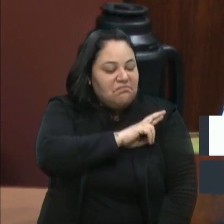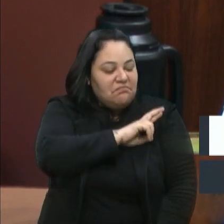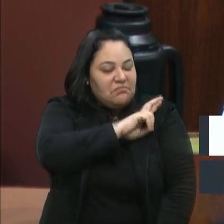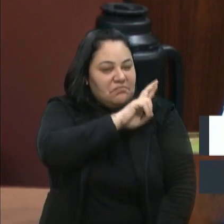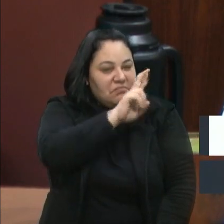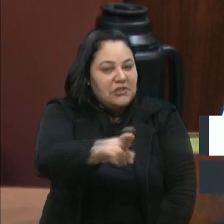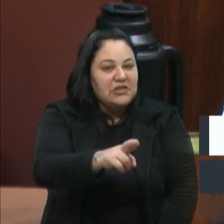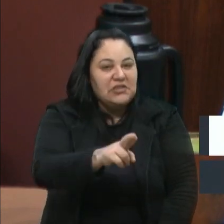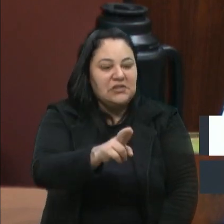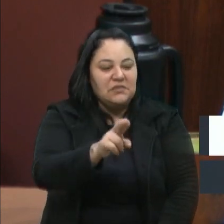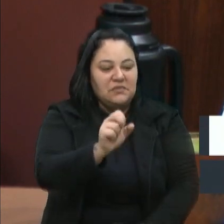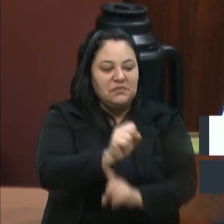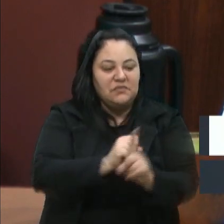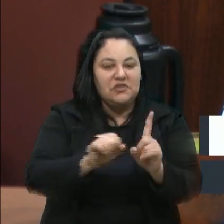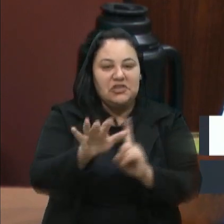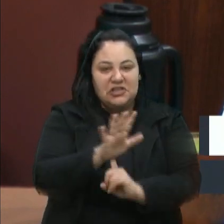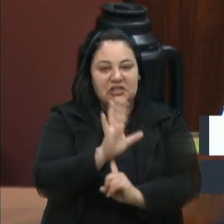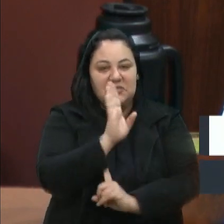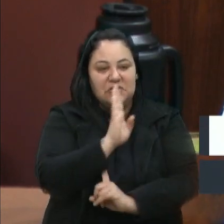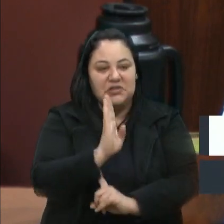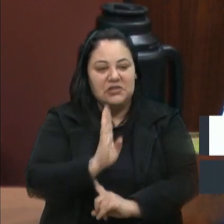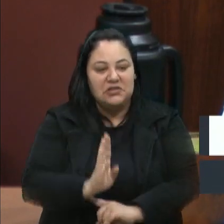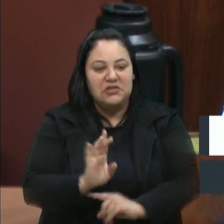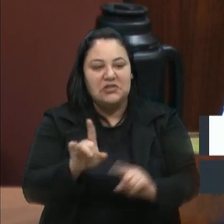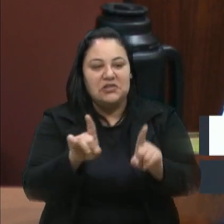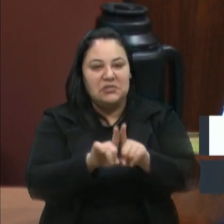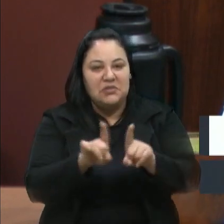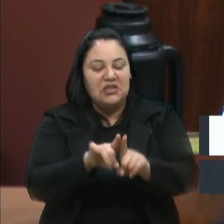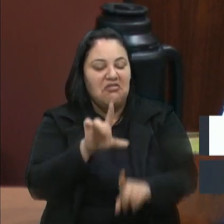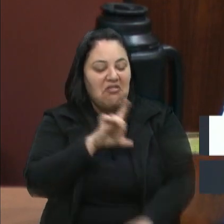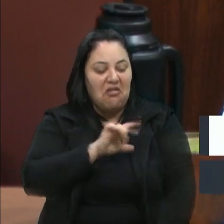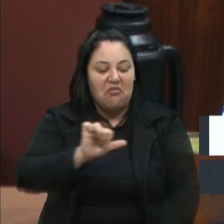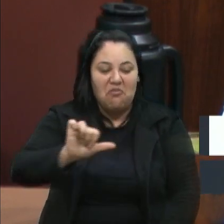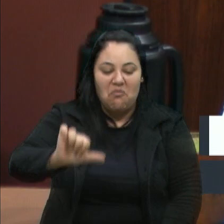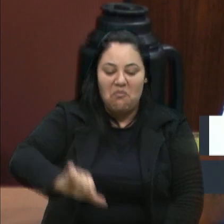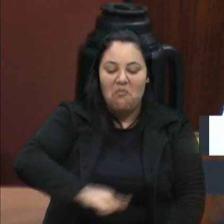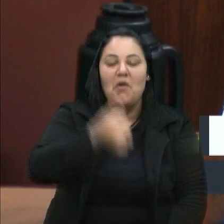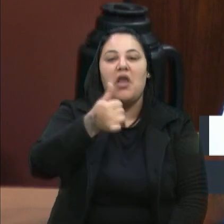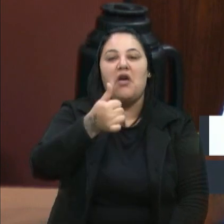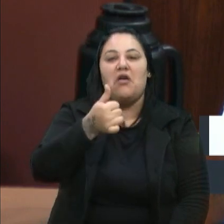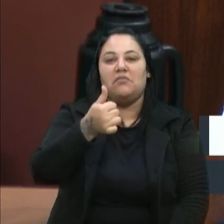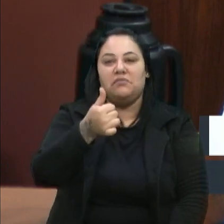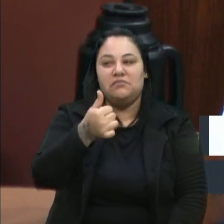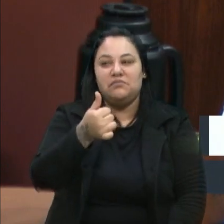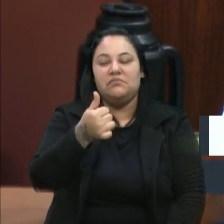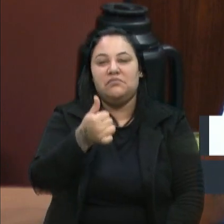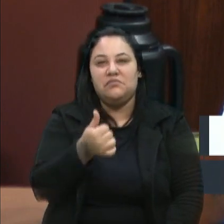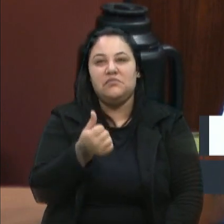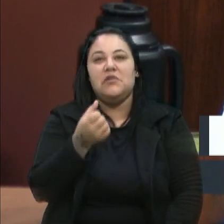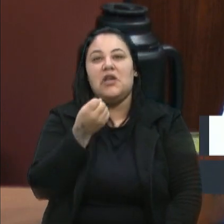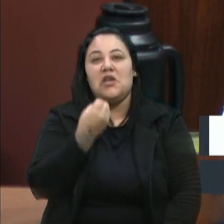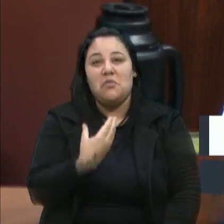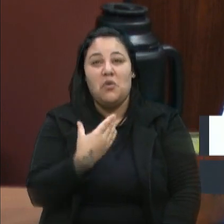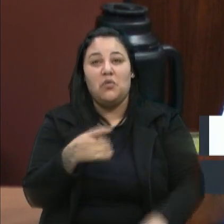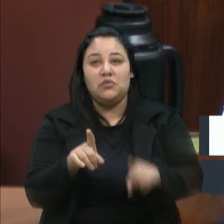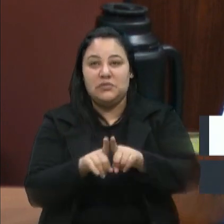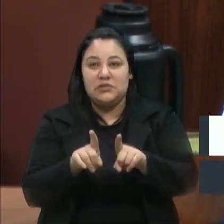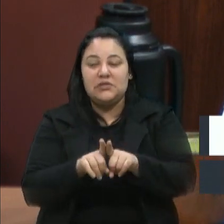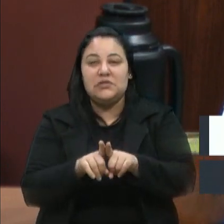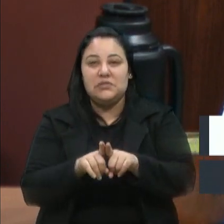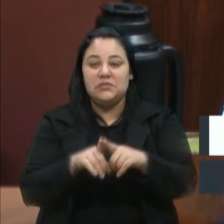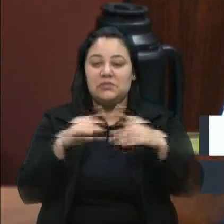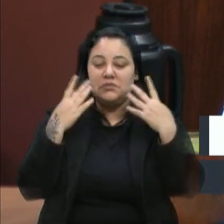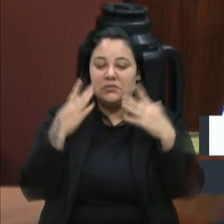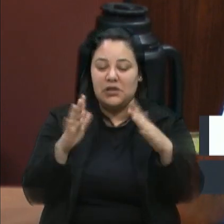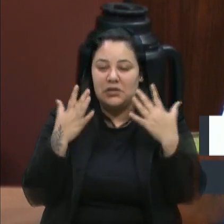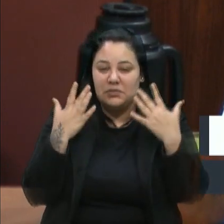que a sociedade brasileira tem de melhor, né? E que bom parabenizar a Ângela